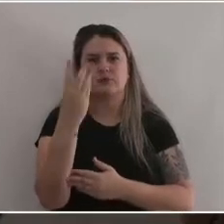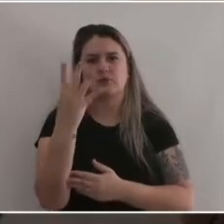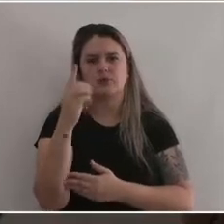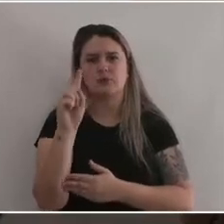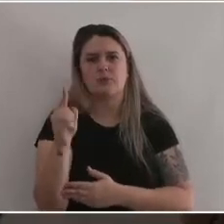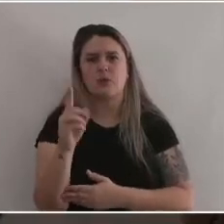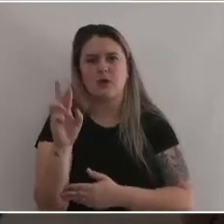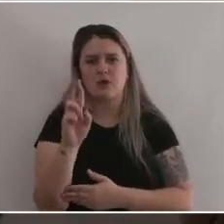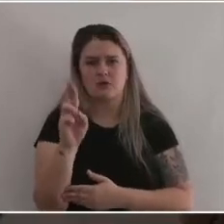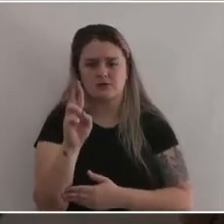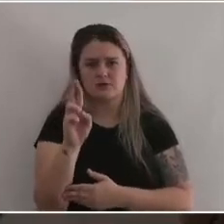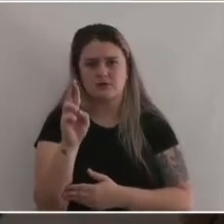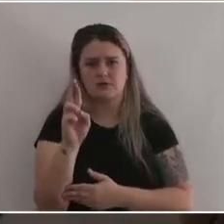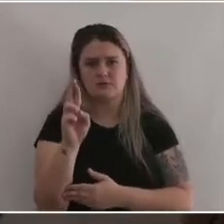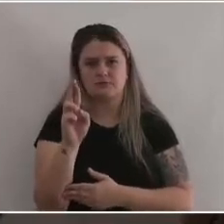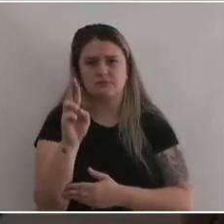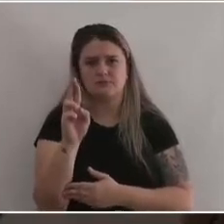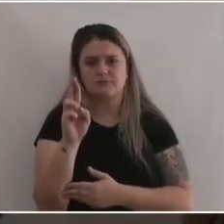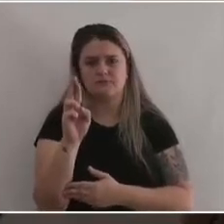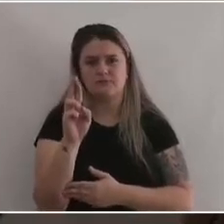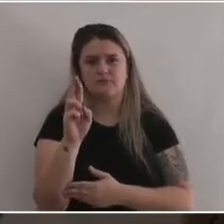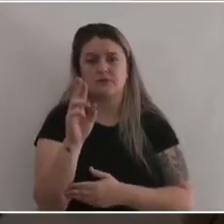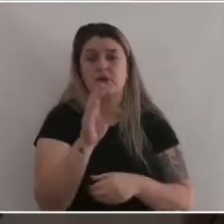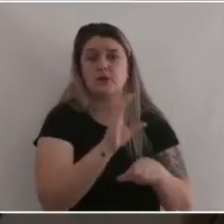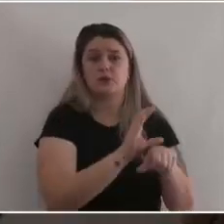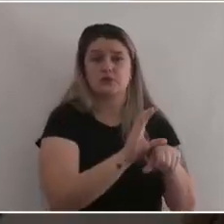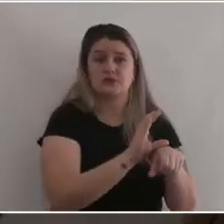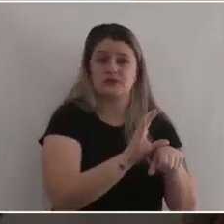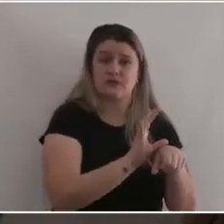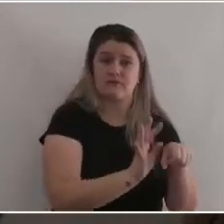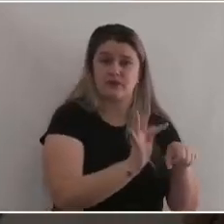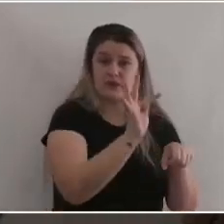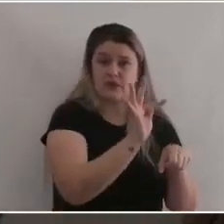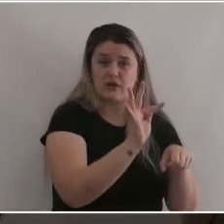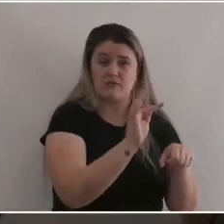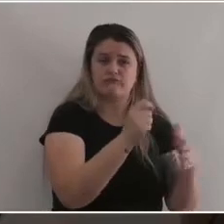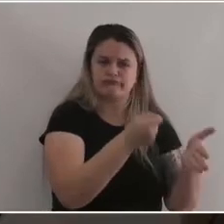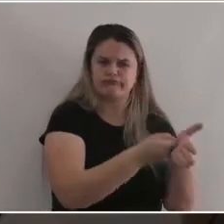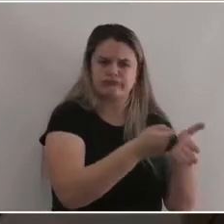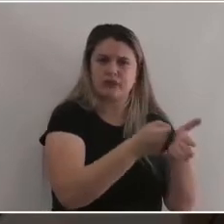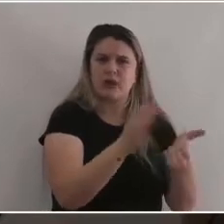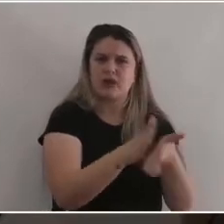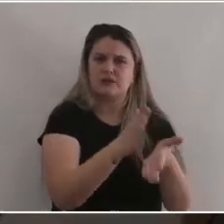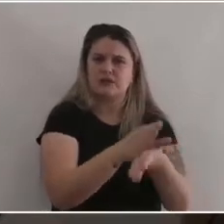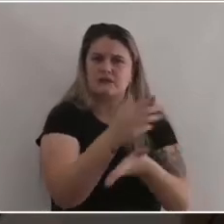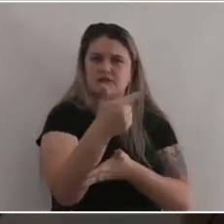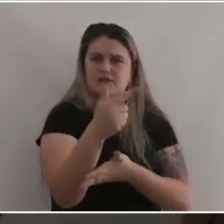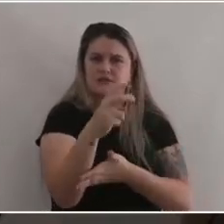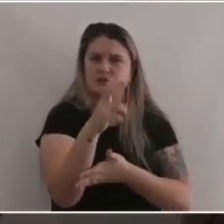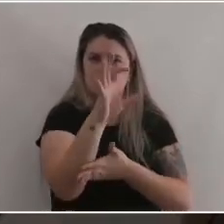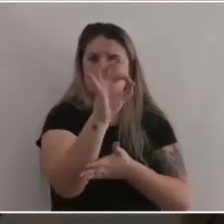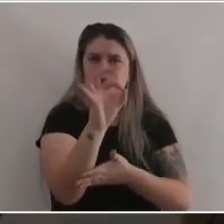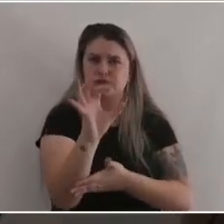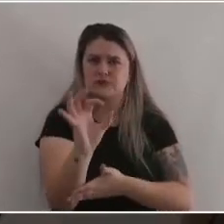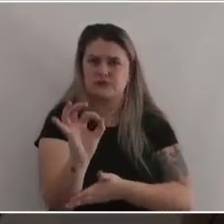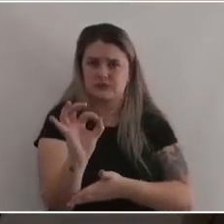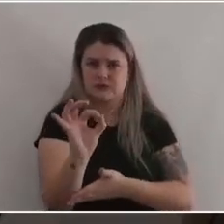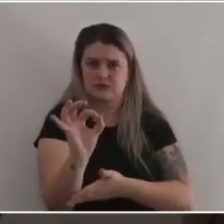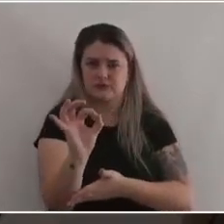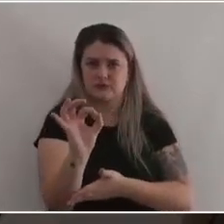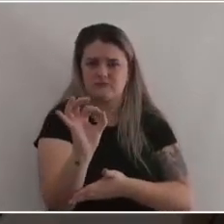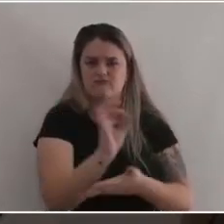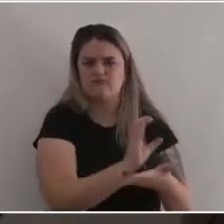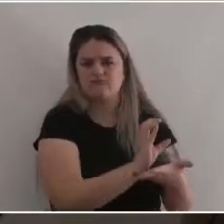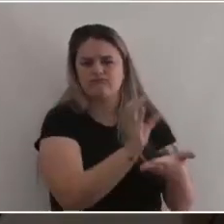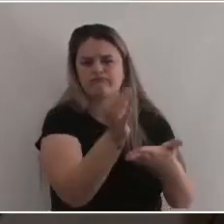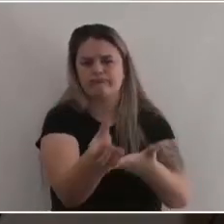95.454.000. A Constituição exige que seja gasto no mínimo 25% do